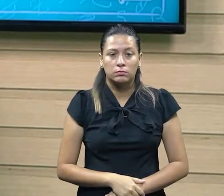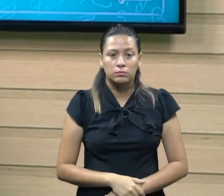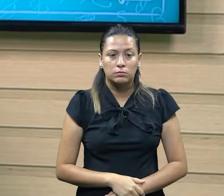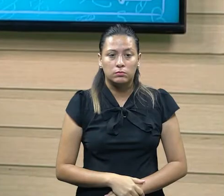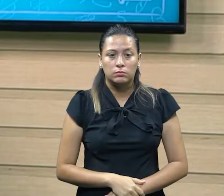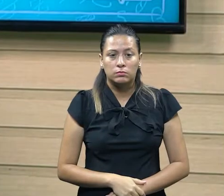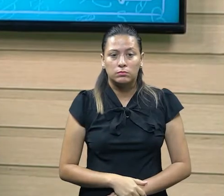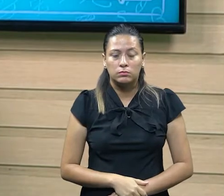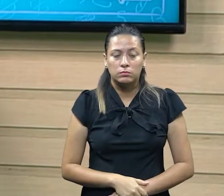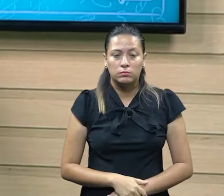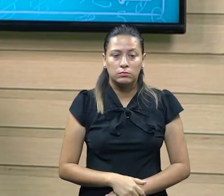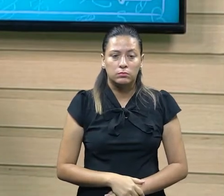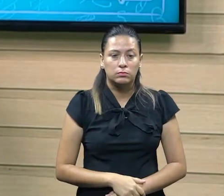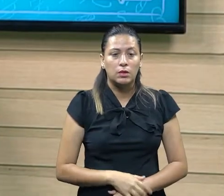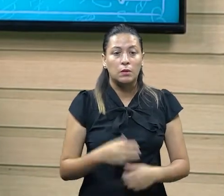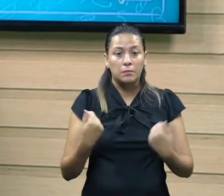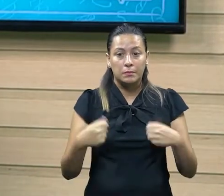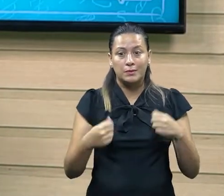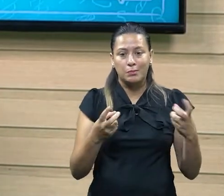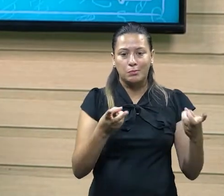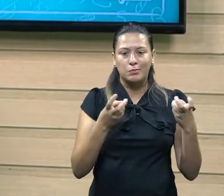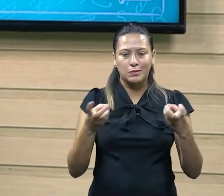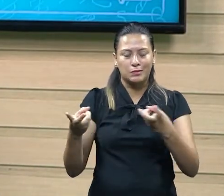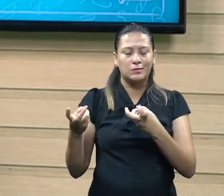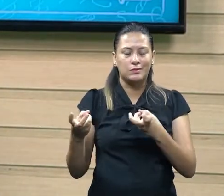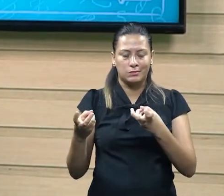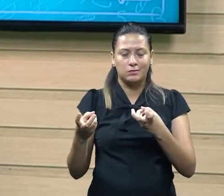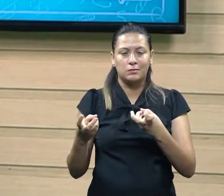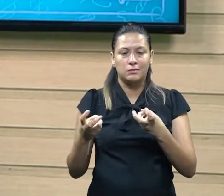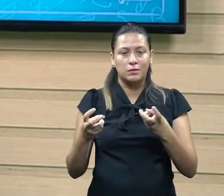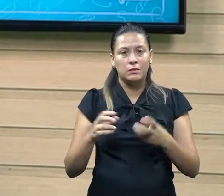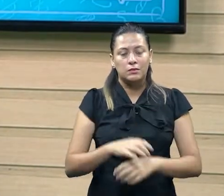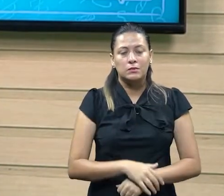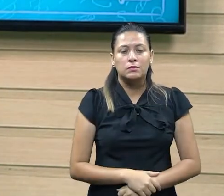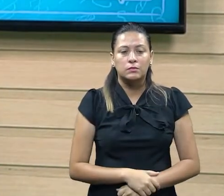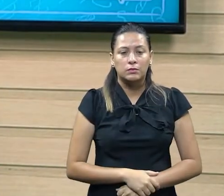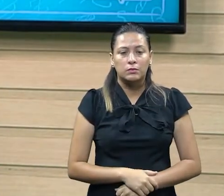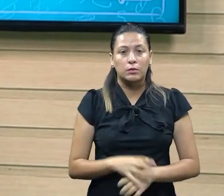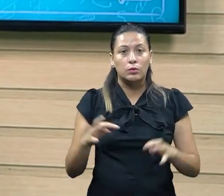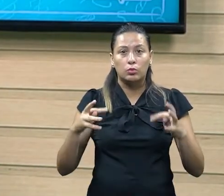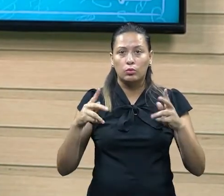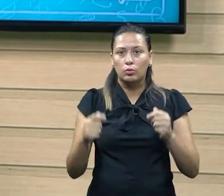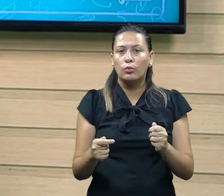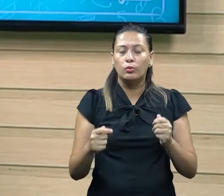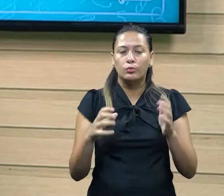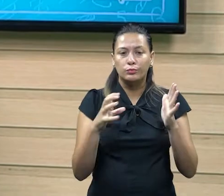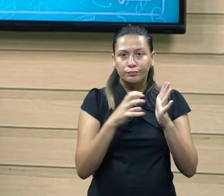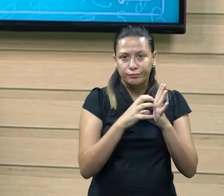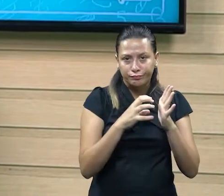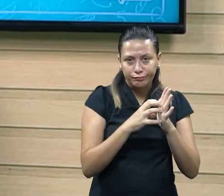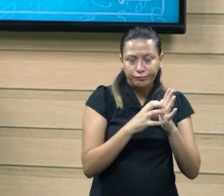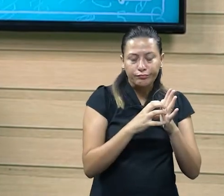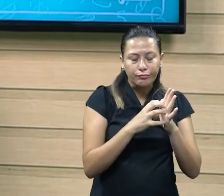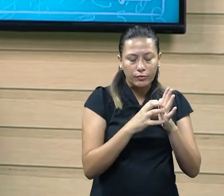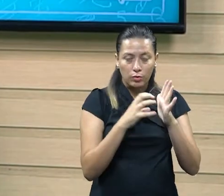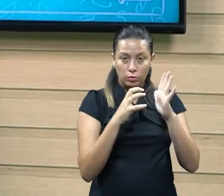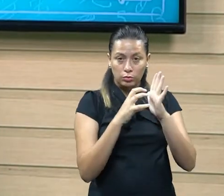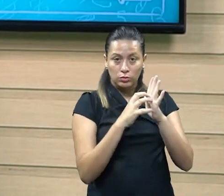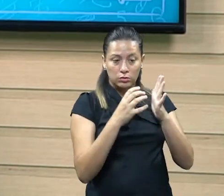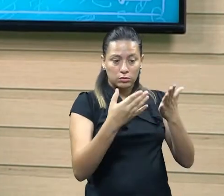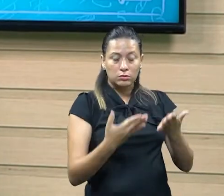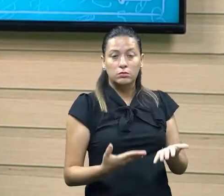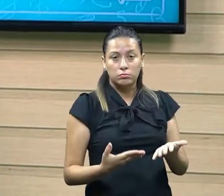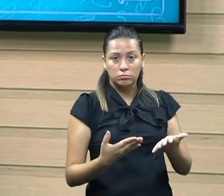identificar todas as simbologias daquela instalação. Por isso é muito importante ele saber